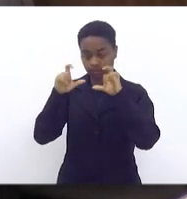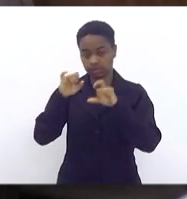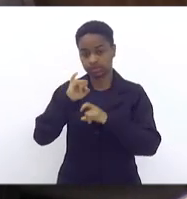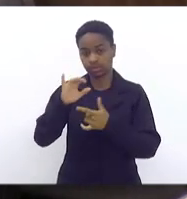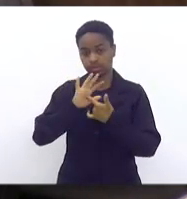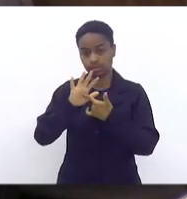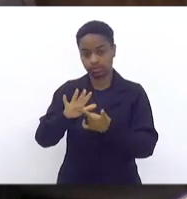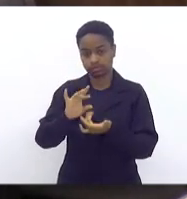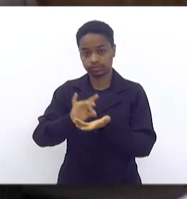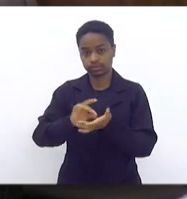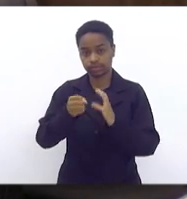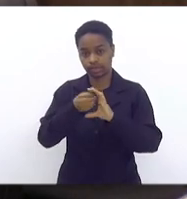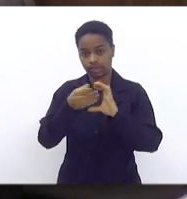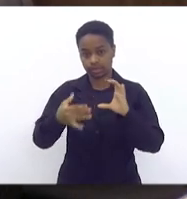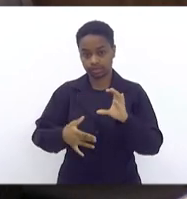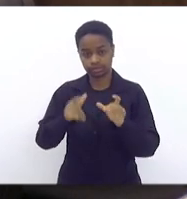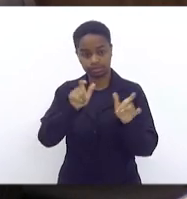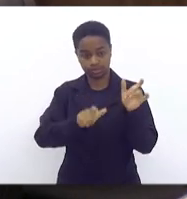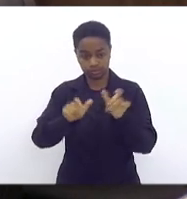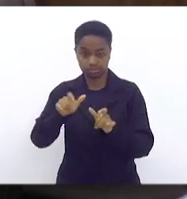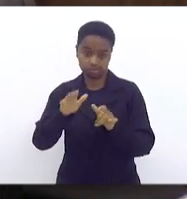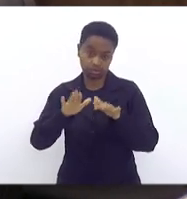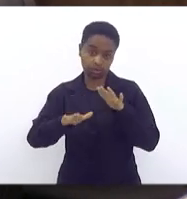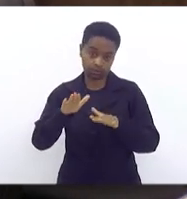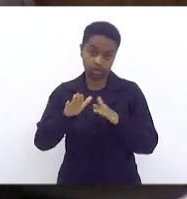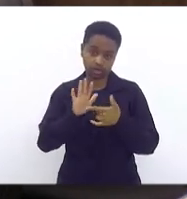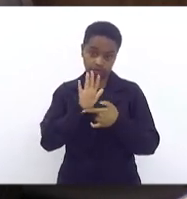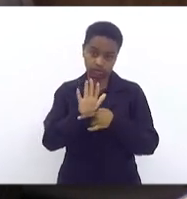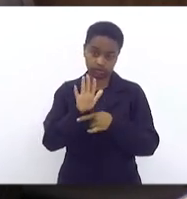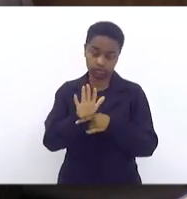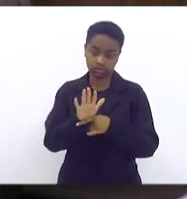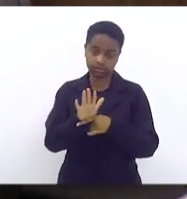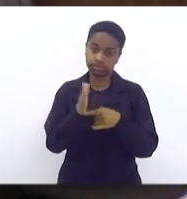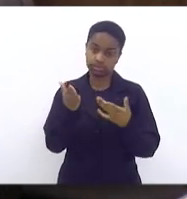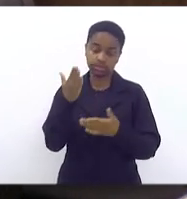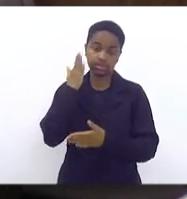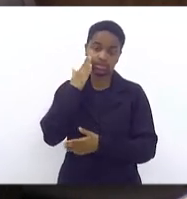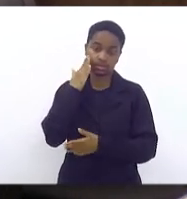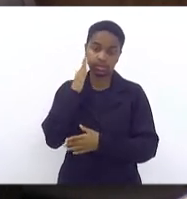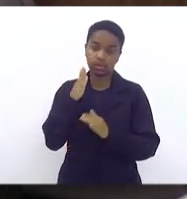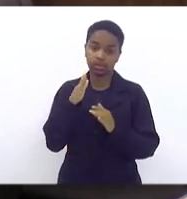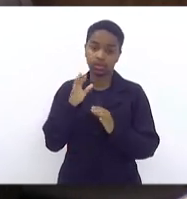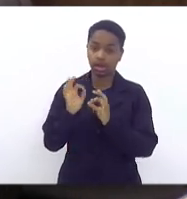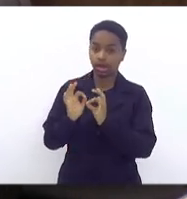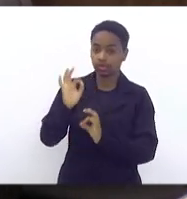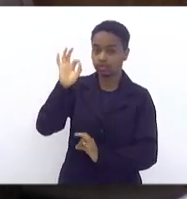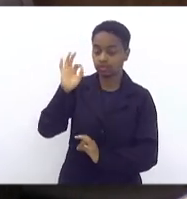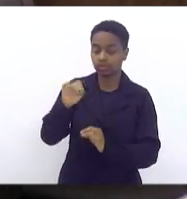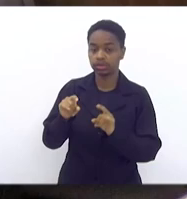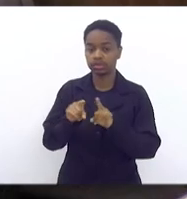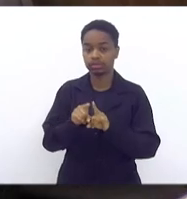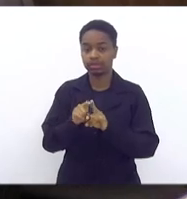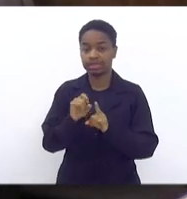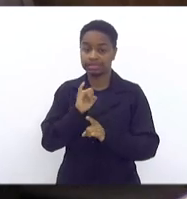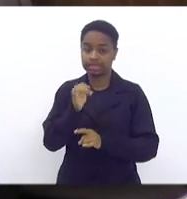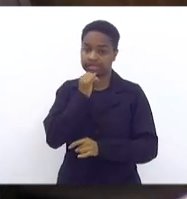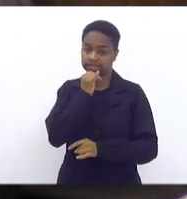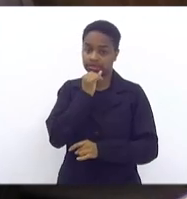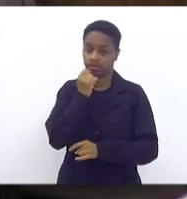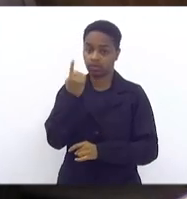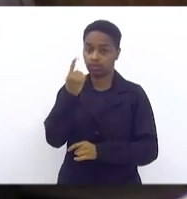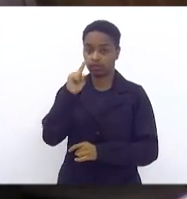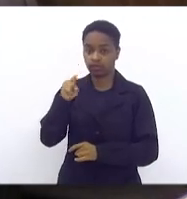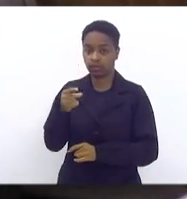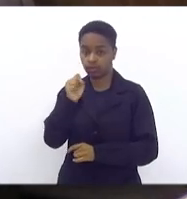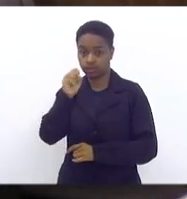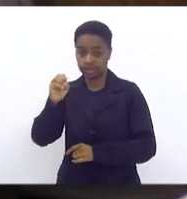características da pessoa pessa que tá na fotografia pode ser um caminho né eu saber quanto que aquela pessoa mede se ela medir 1,80 m e a vítima indica